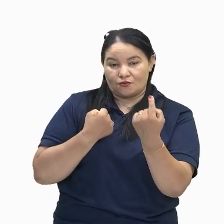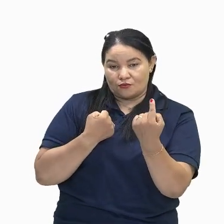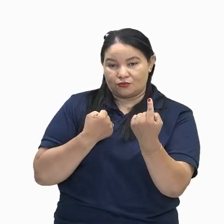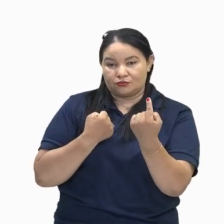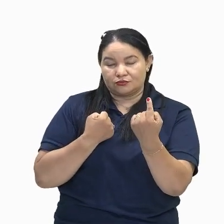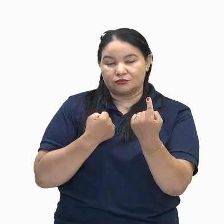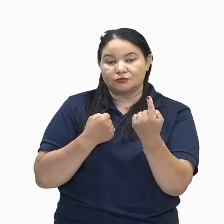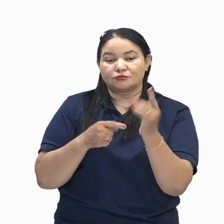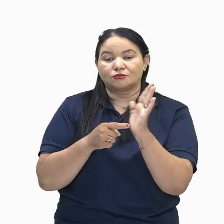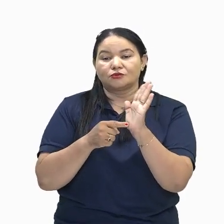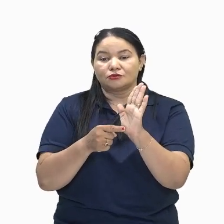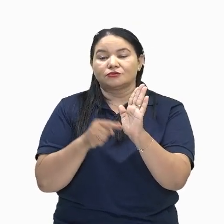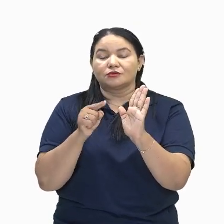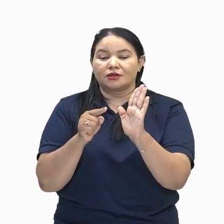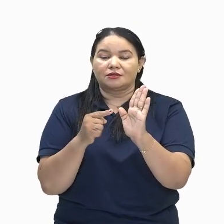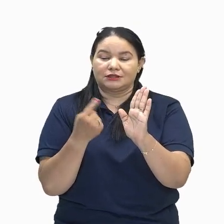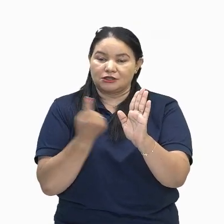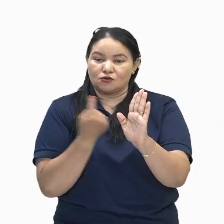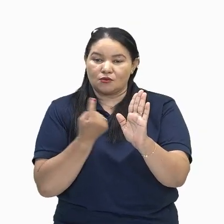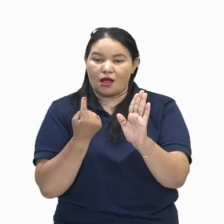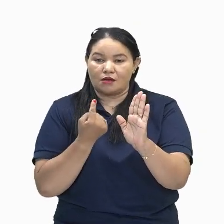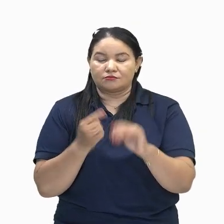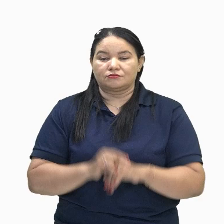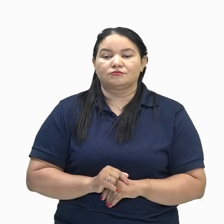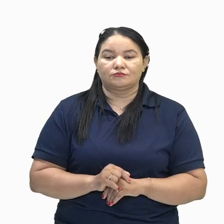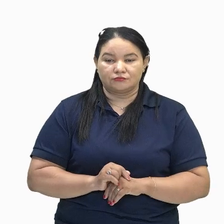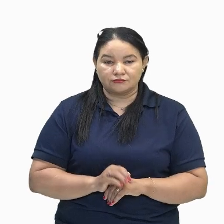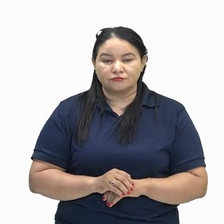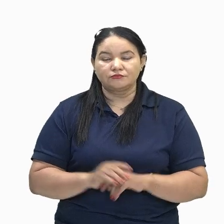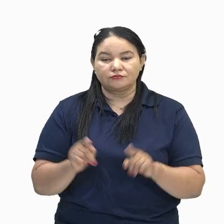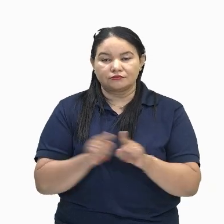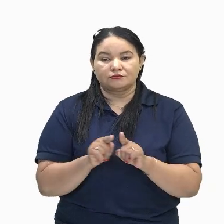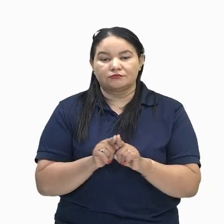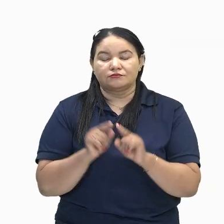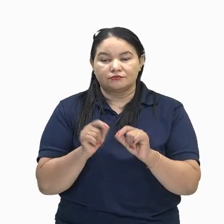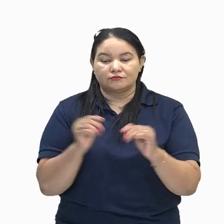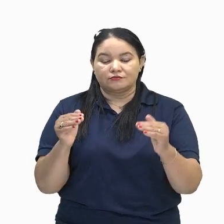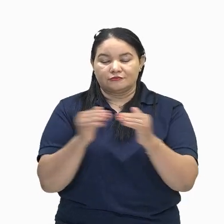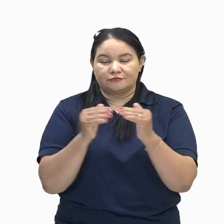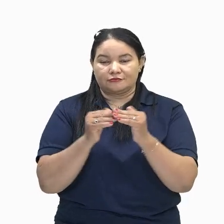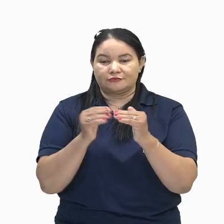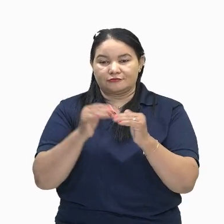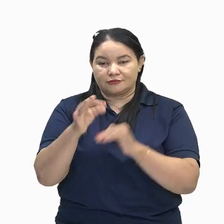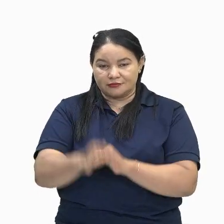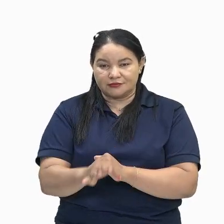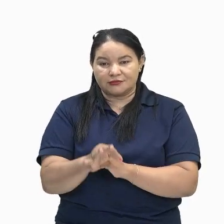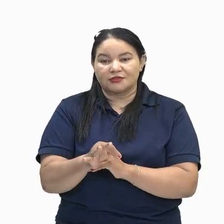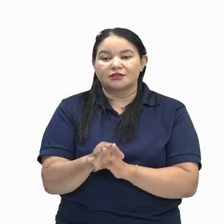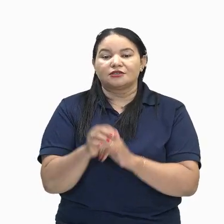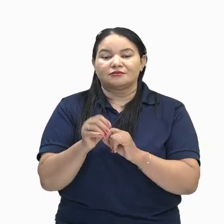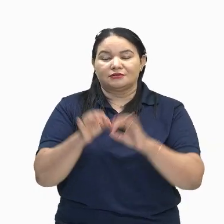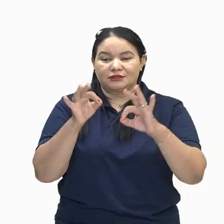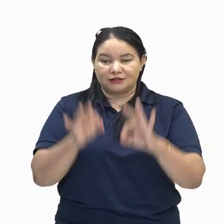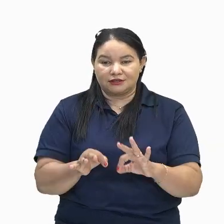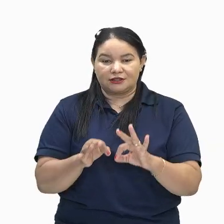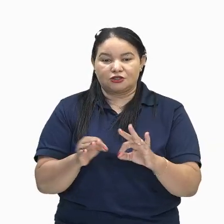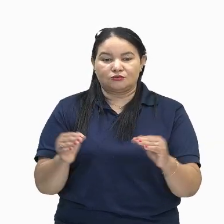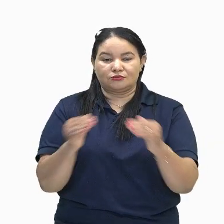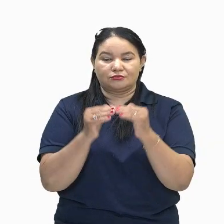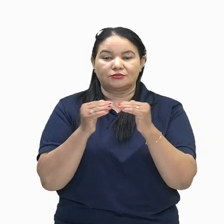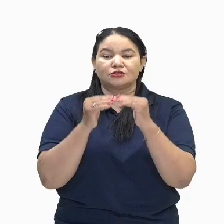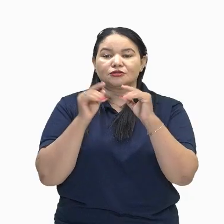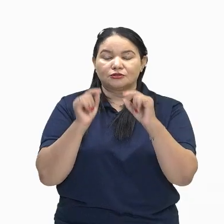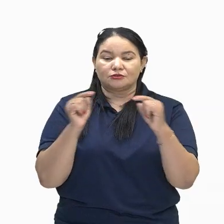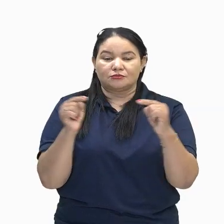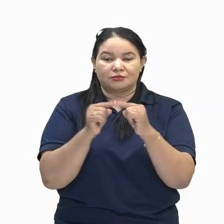indica singular, ok? Então, está concordando. Então, perceba que a concordância aqui ocorre de maneira exata, de acordo com a